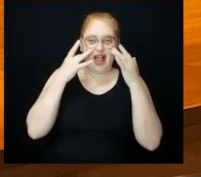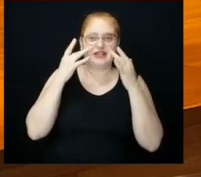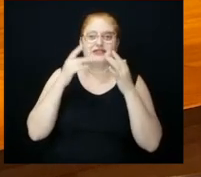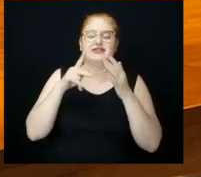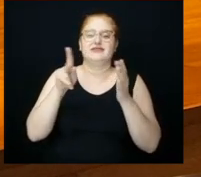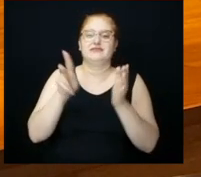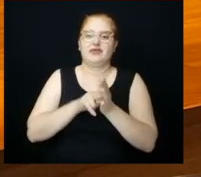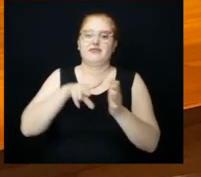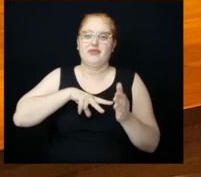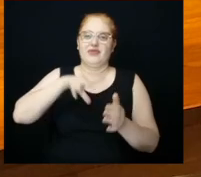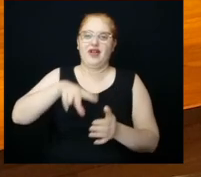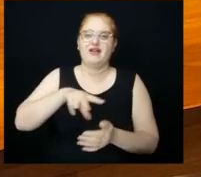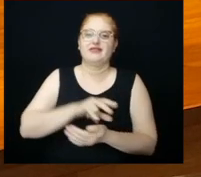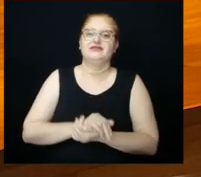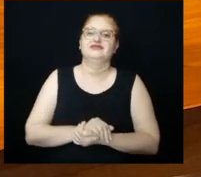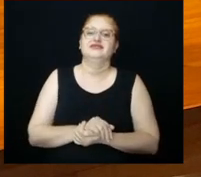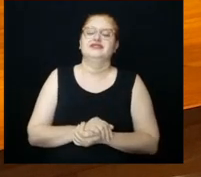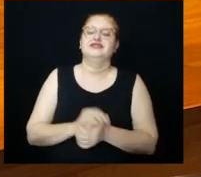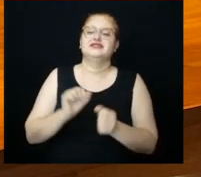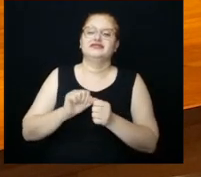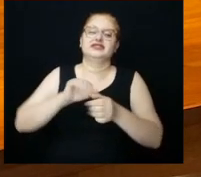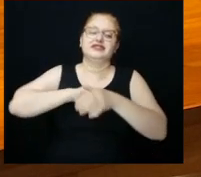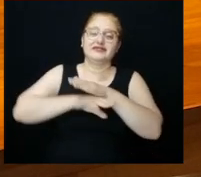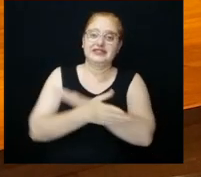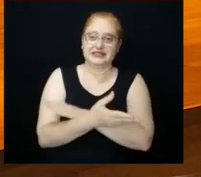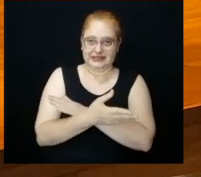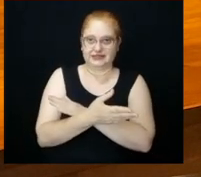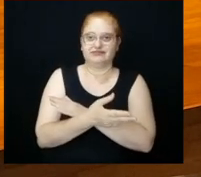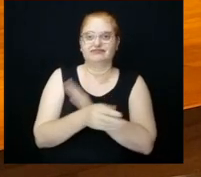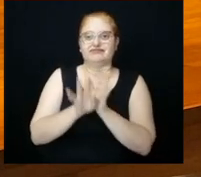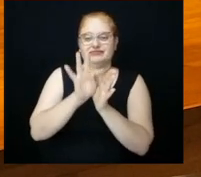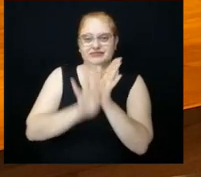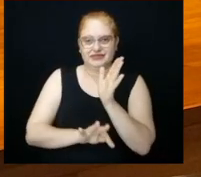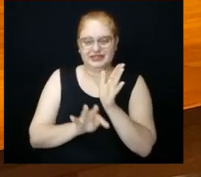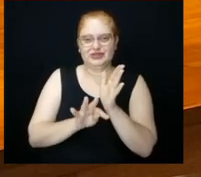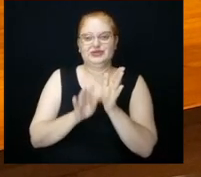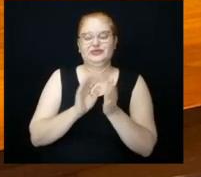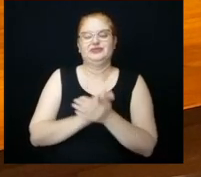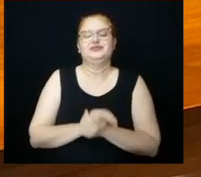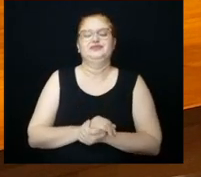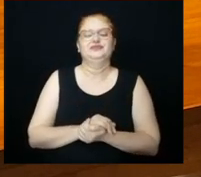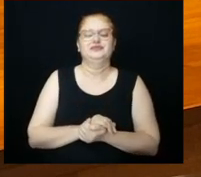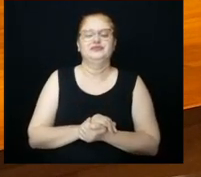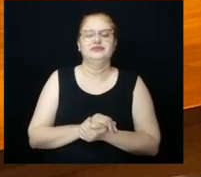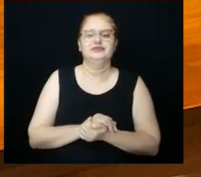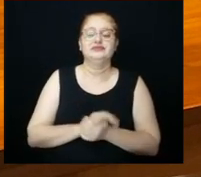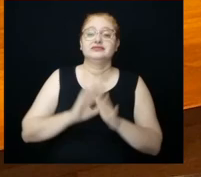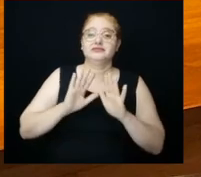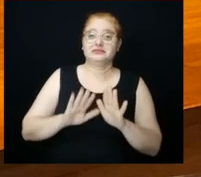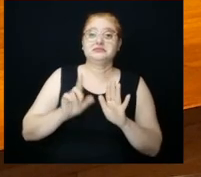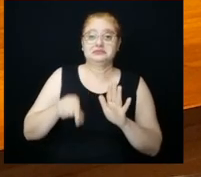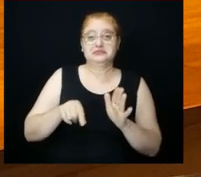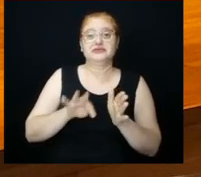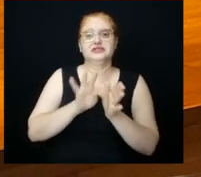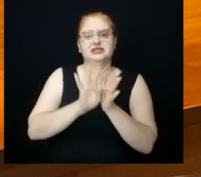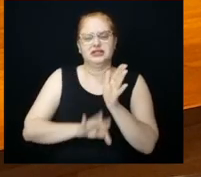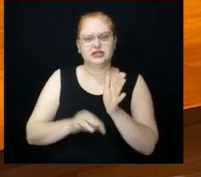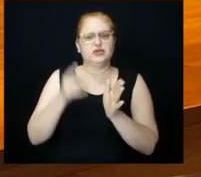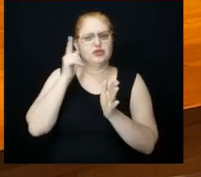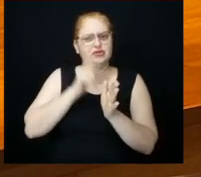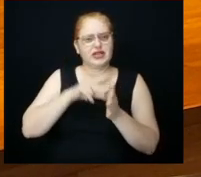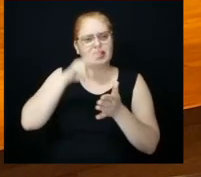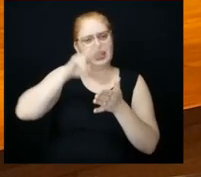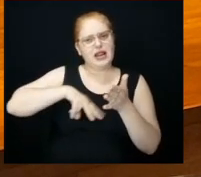Lisboa, e que fez uma adaptação muito bonita desse texto dele, né? Mas ele é um texto que pode ser lido como um